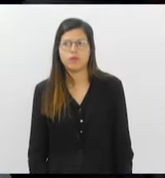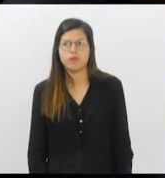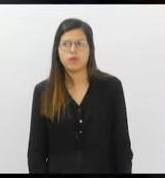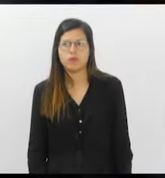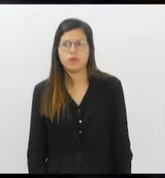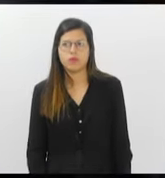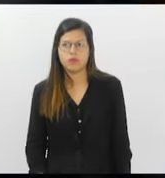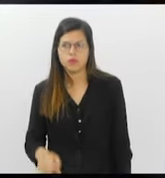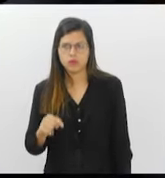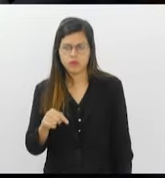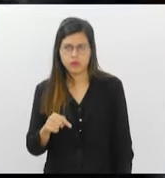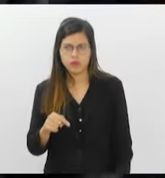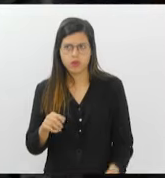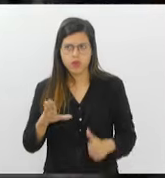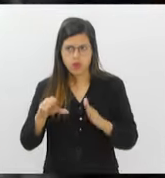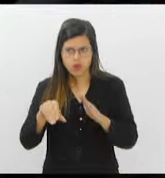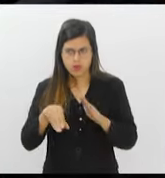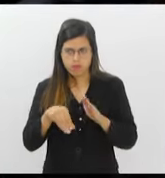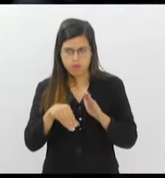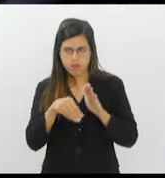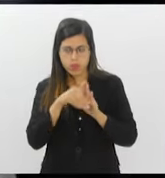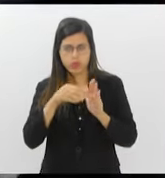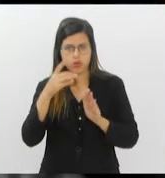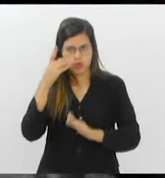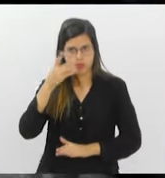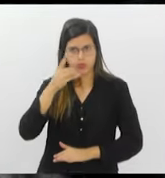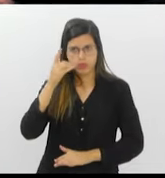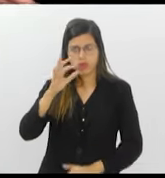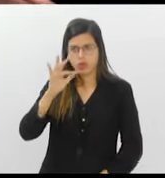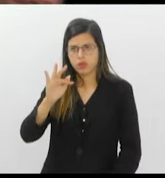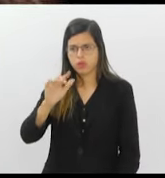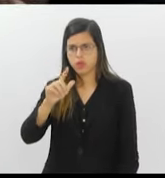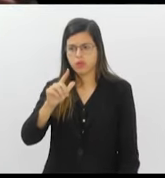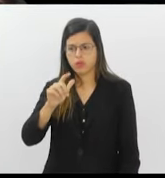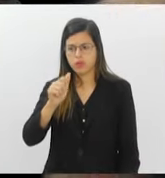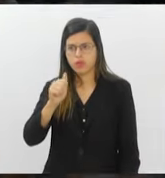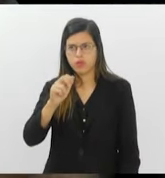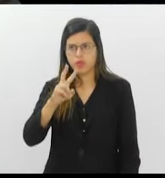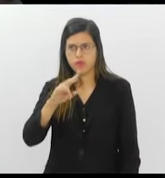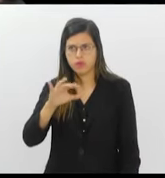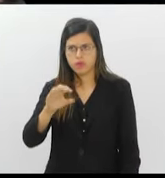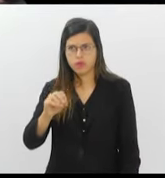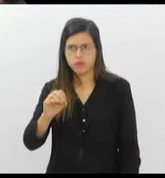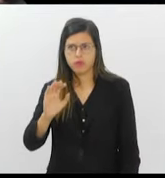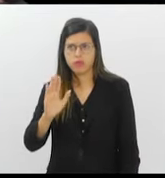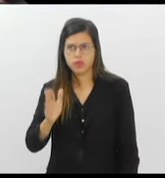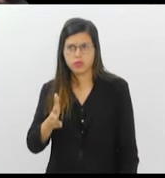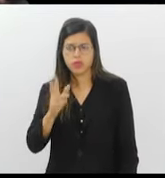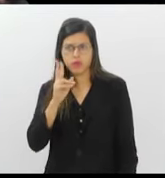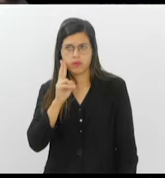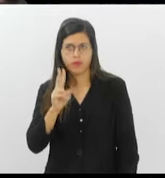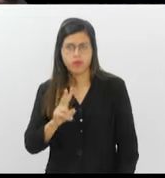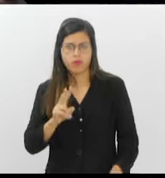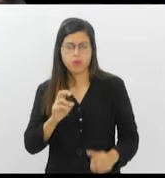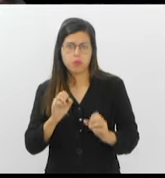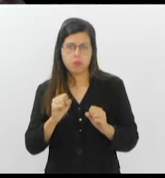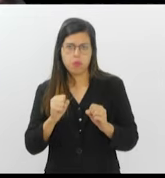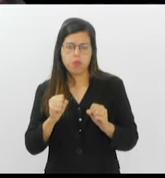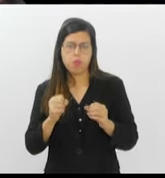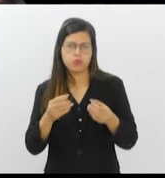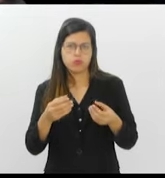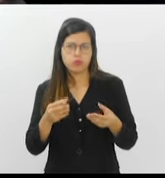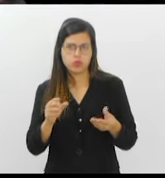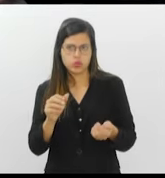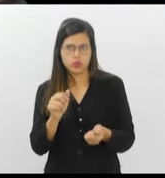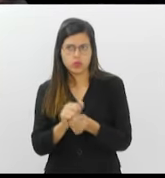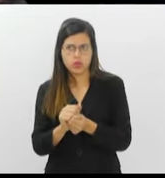a aditiva, como a emenda aditiva do deputado Flávio Serafini, e já vimos também que dá para aglutinar com a emenda do